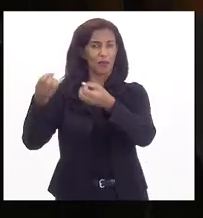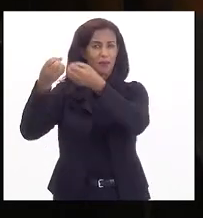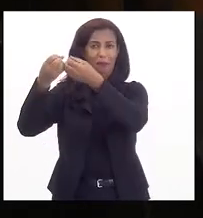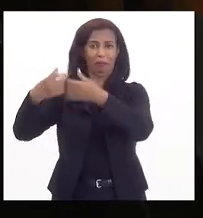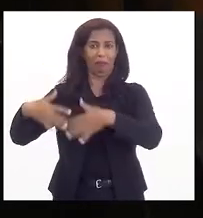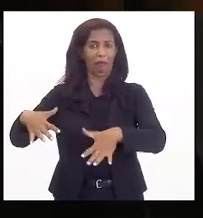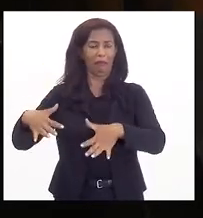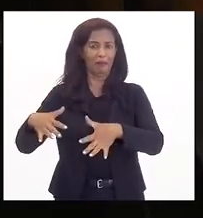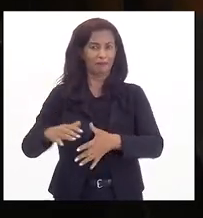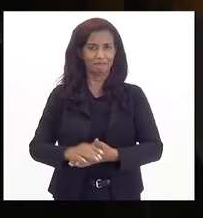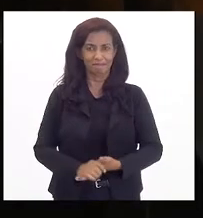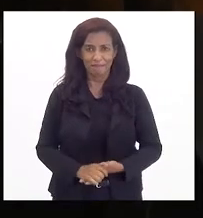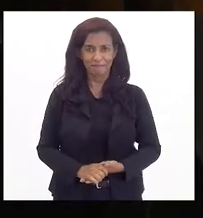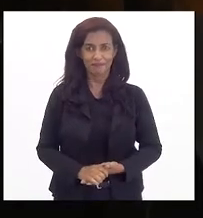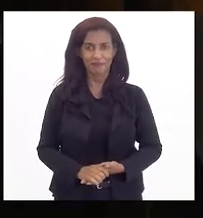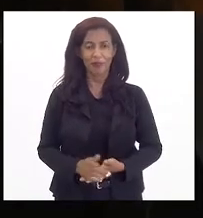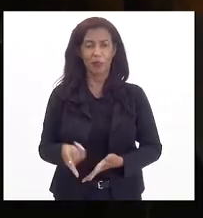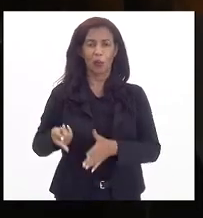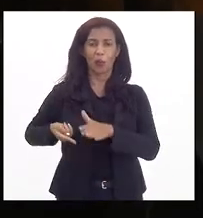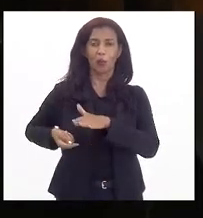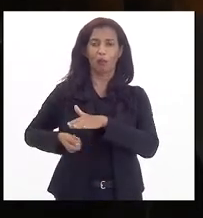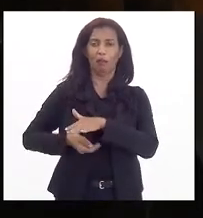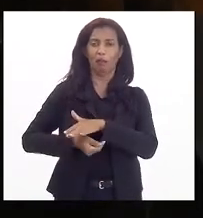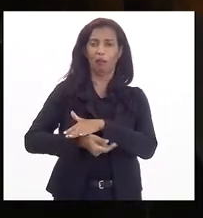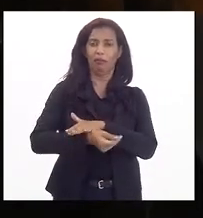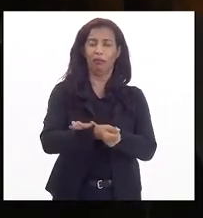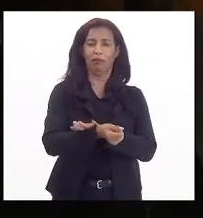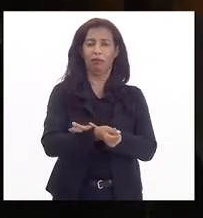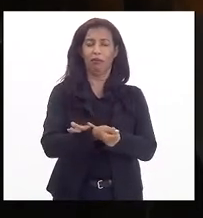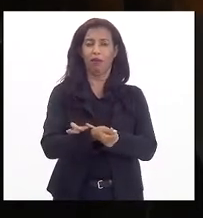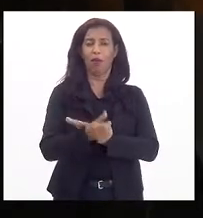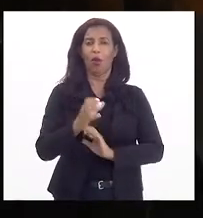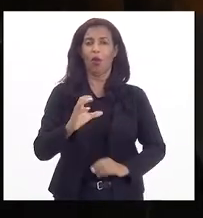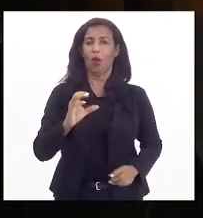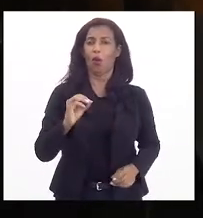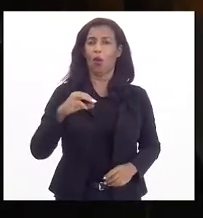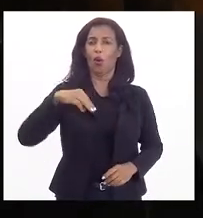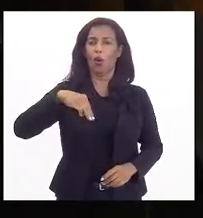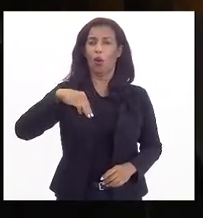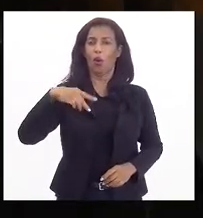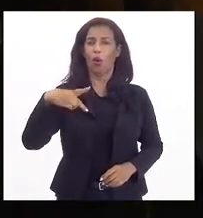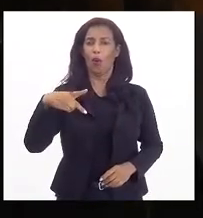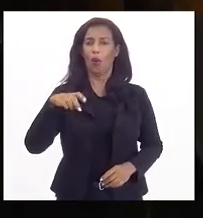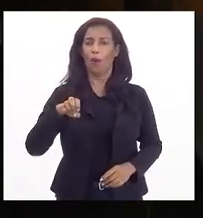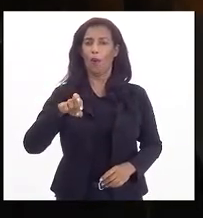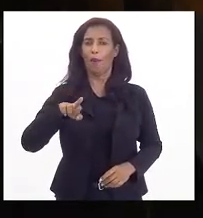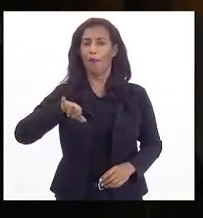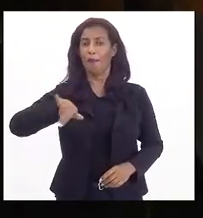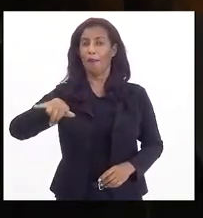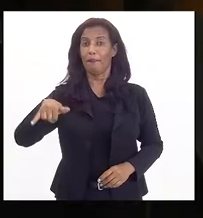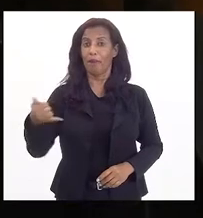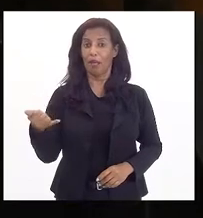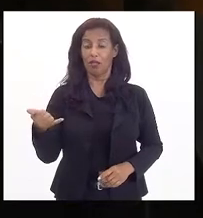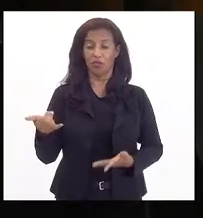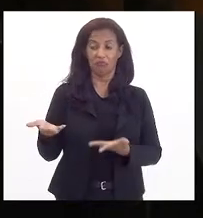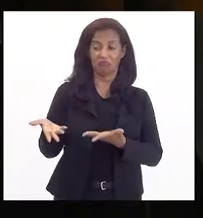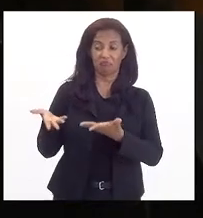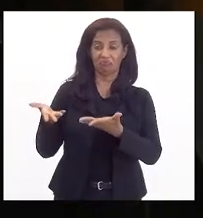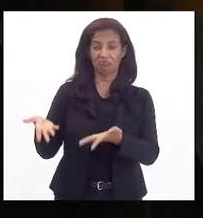desastre com os investimentos do Comperge, que só serviu